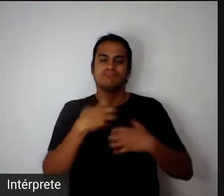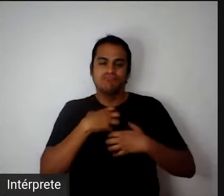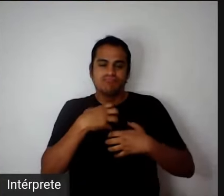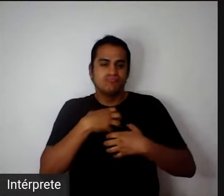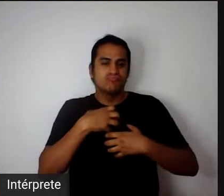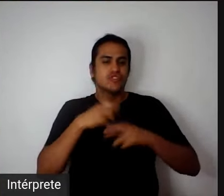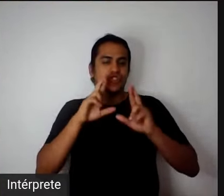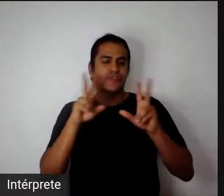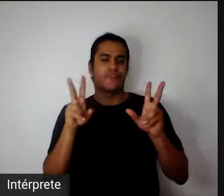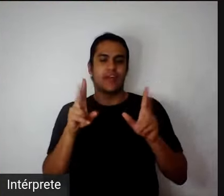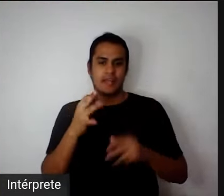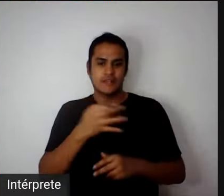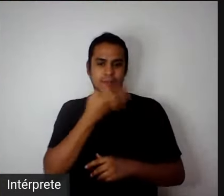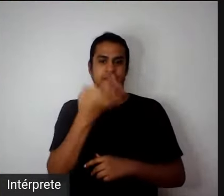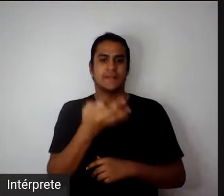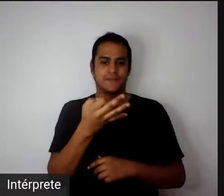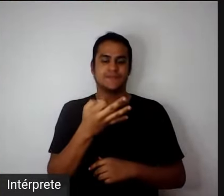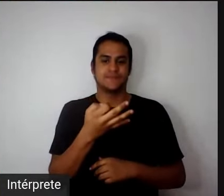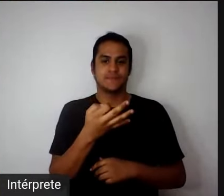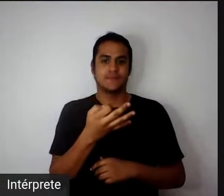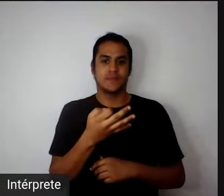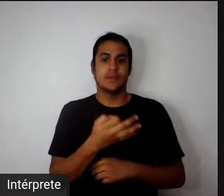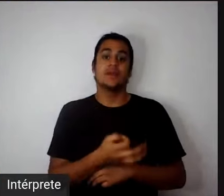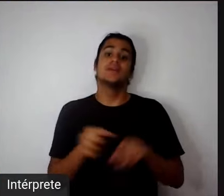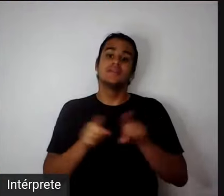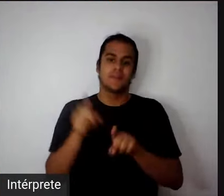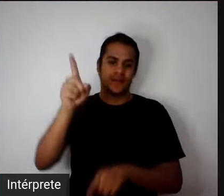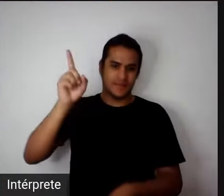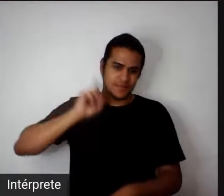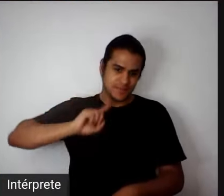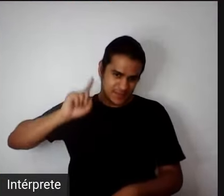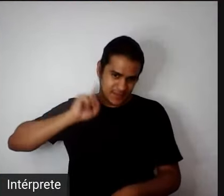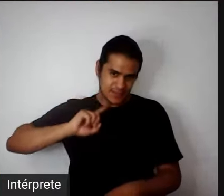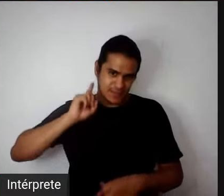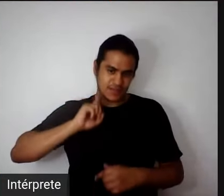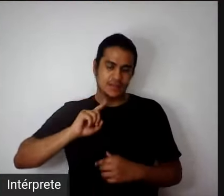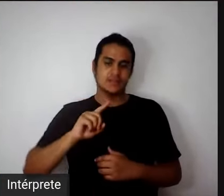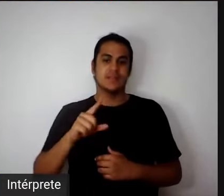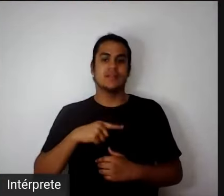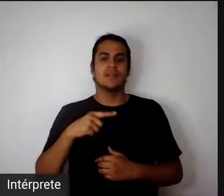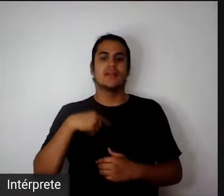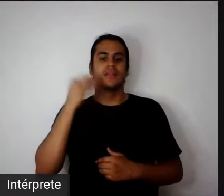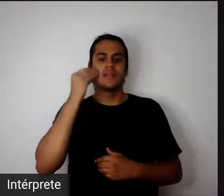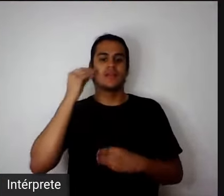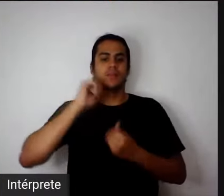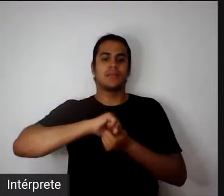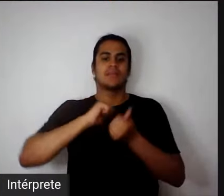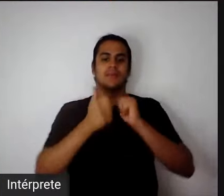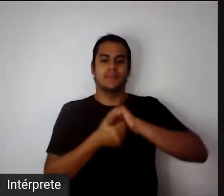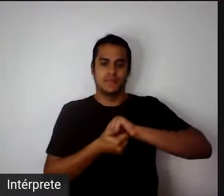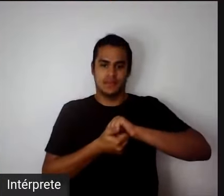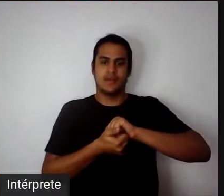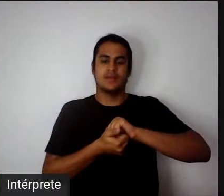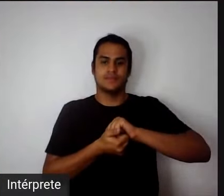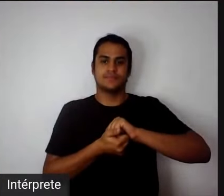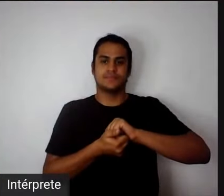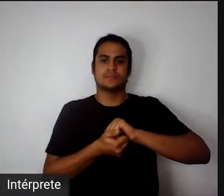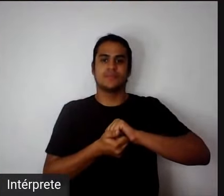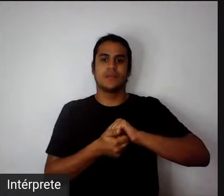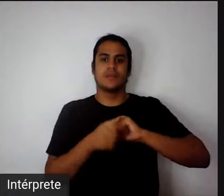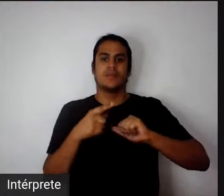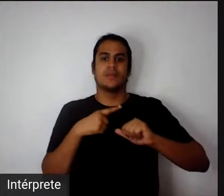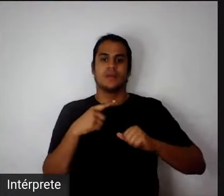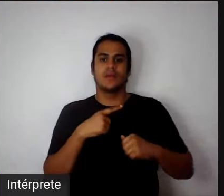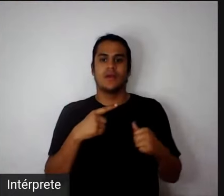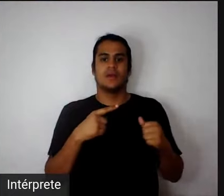forma. E no Instituto de Poços de Caldas, uma adaptação dessa montagem é bastante ampliada, né, onde